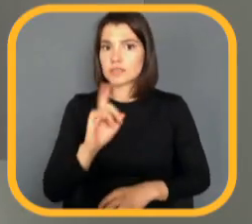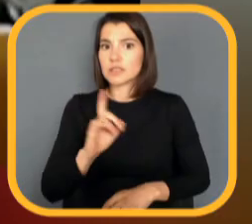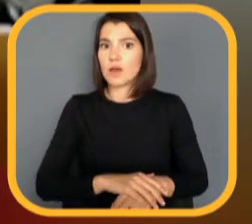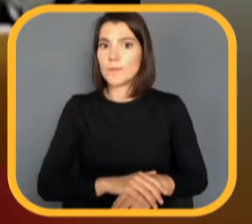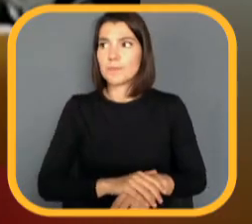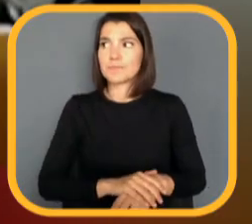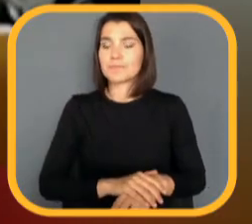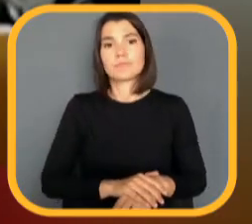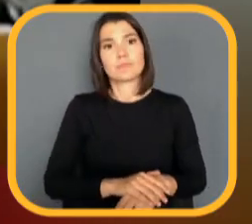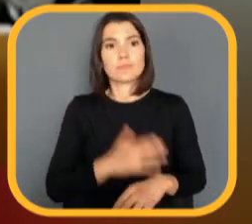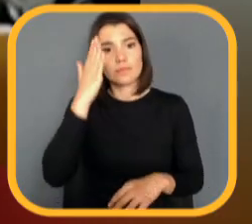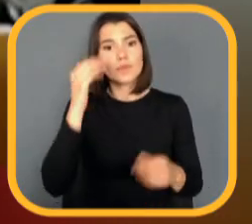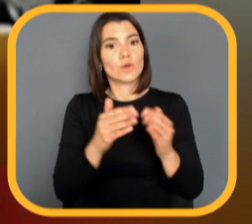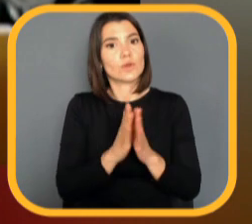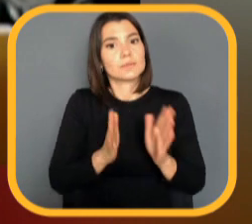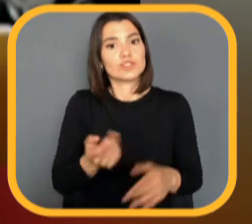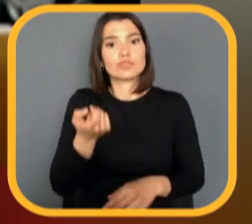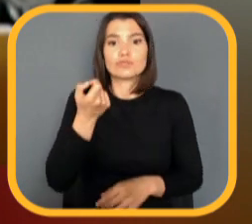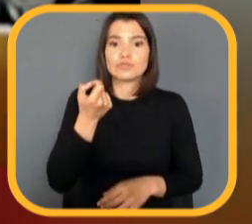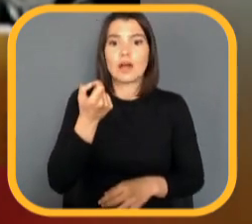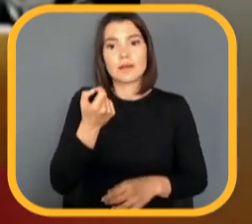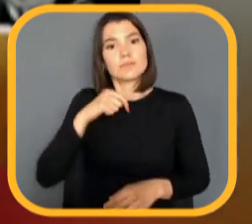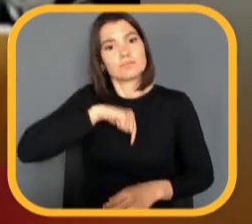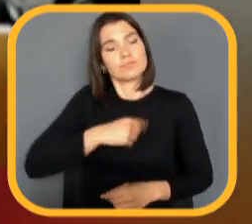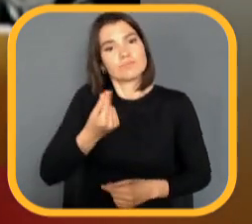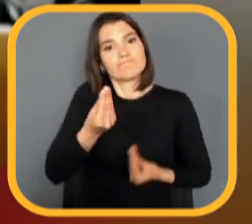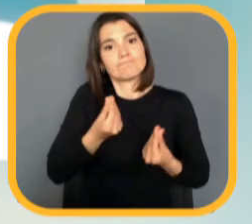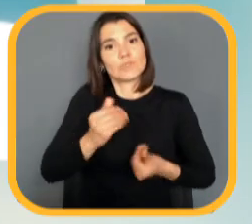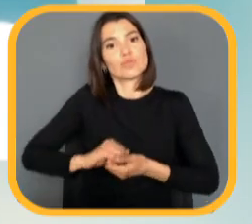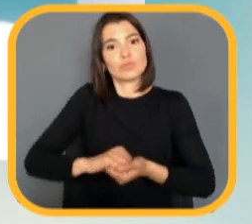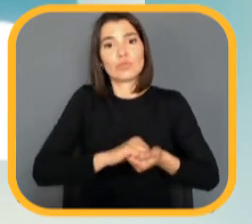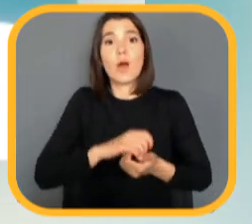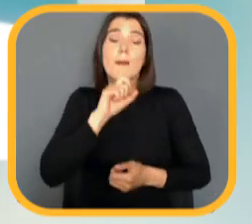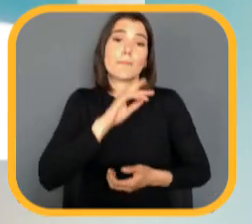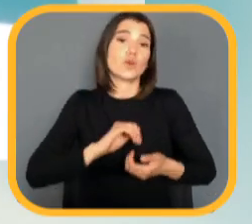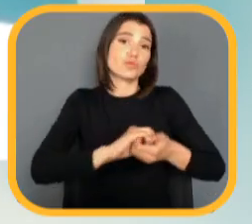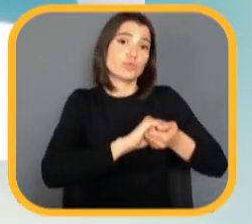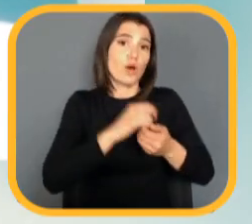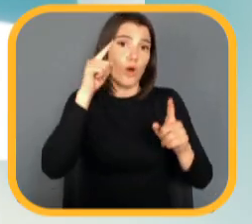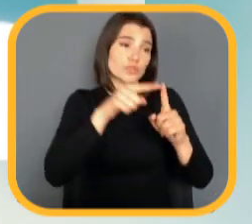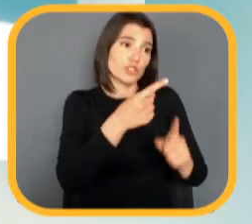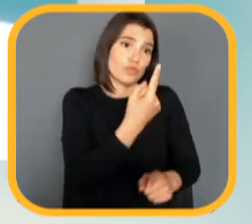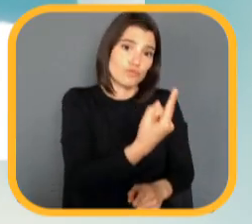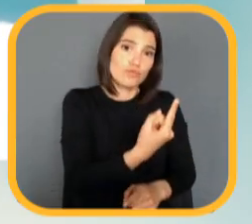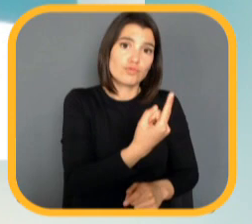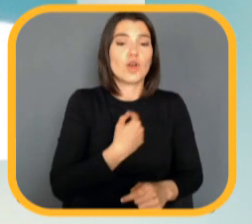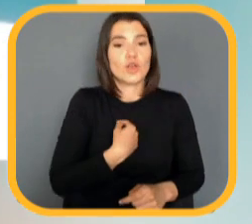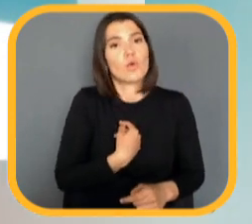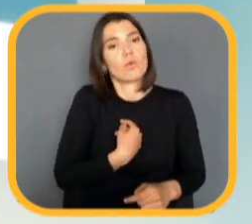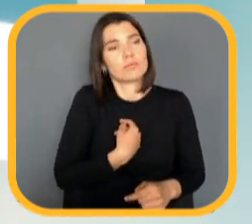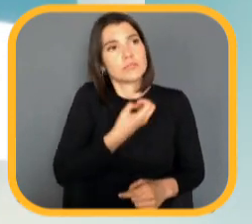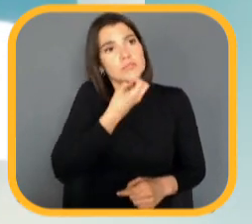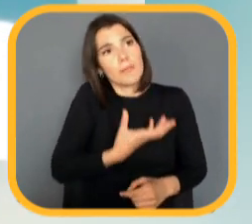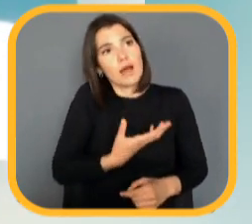não. Acho que todos nós temos que ter um bocadinho de espírito de solidariedade. Eu posso ser solidária para com uma causa, que para mim é que